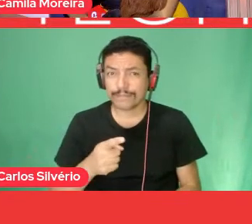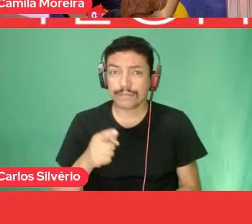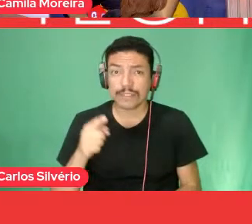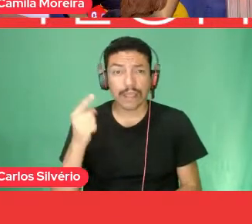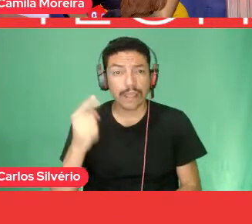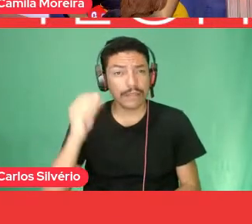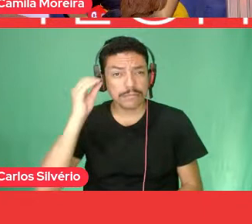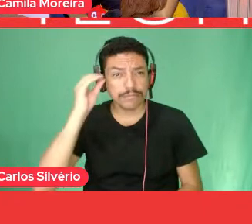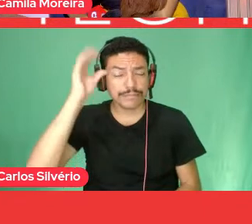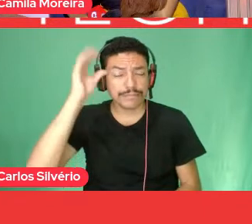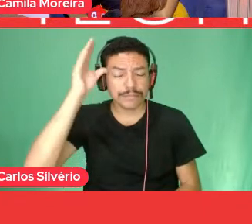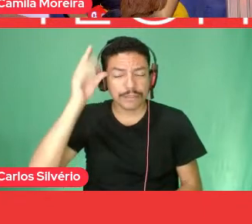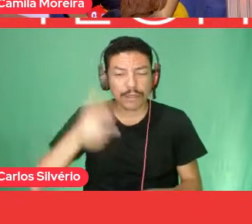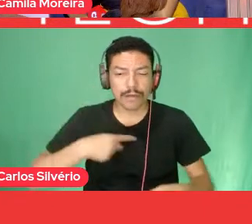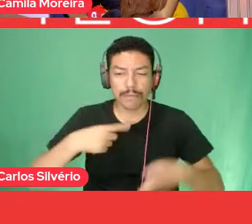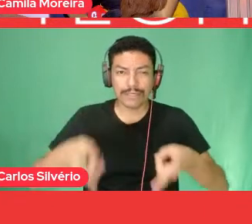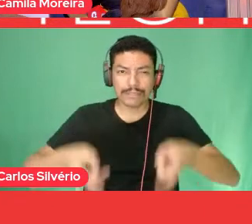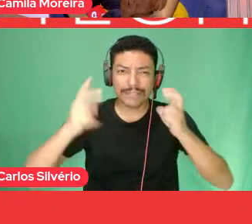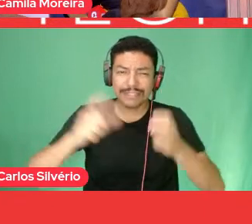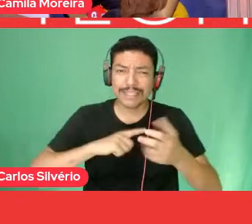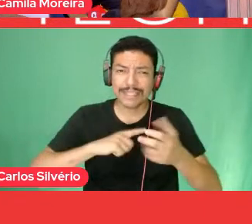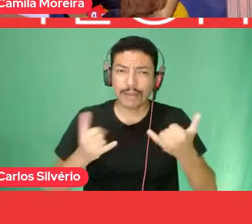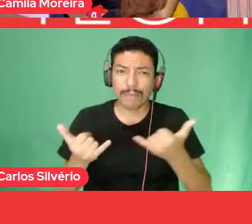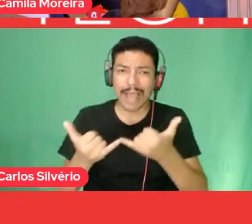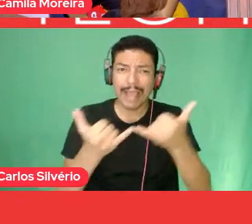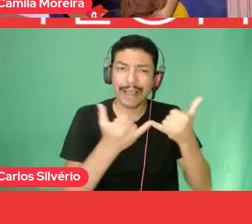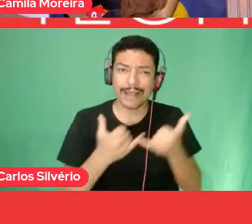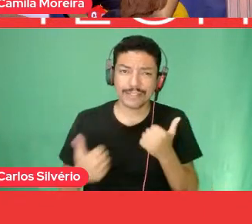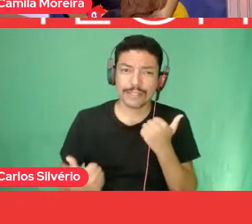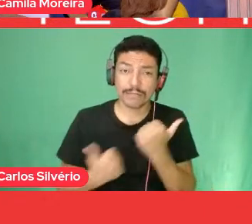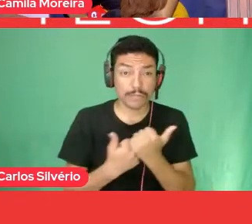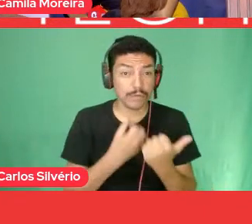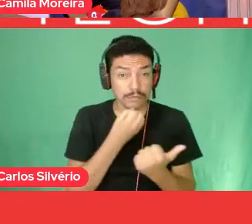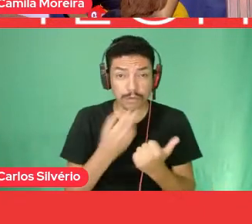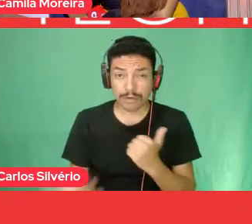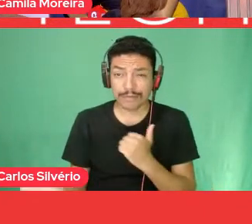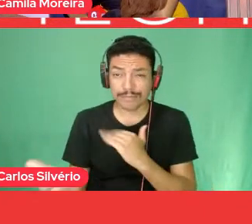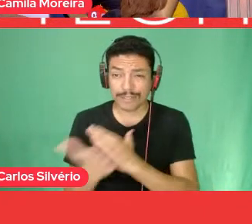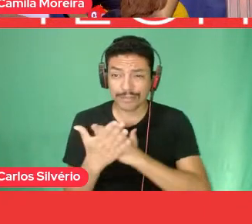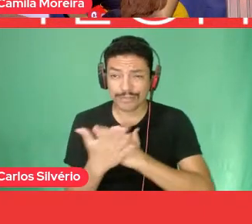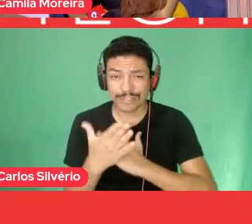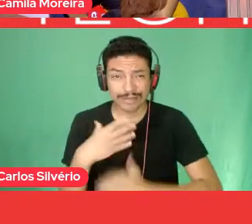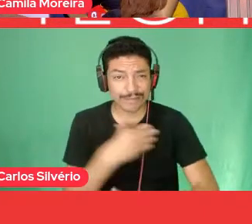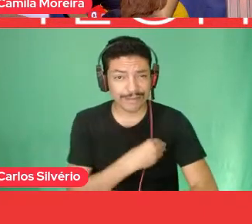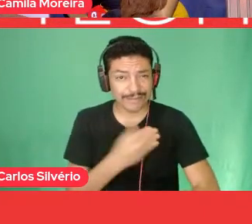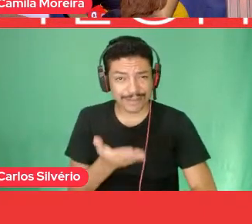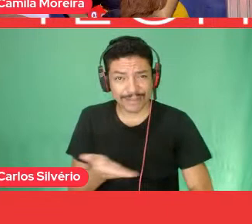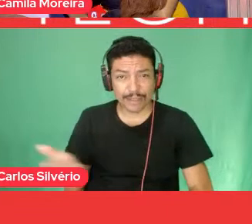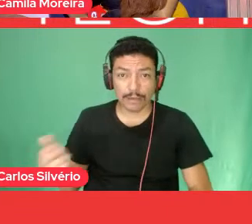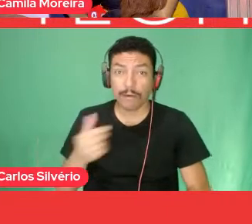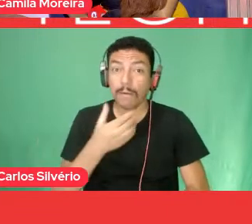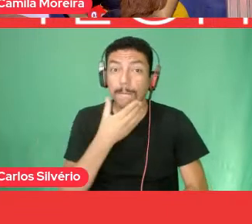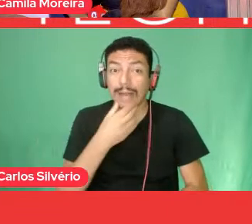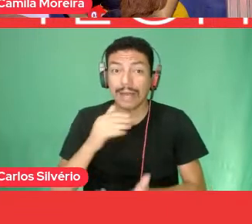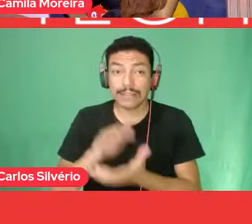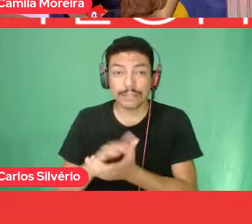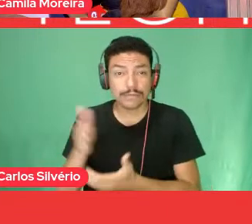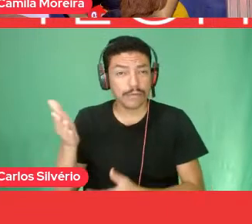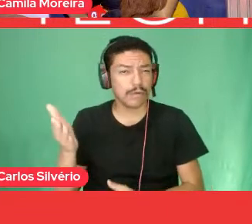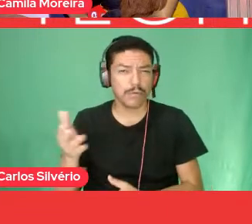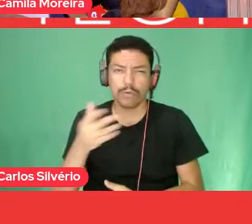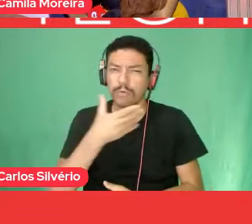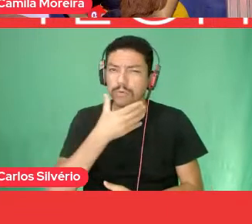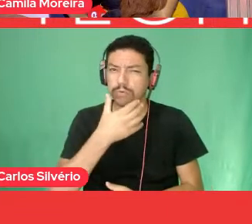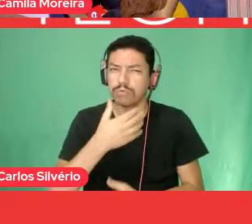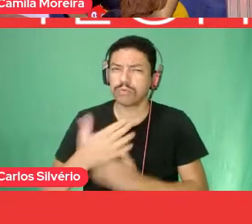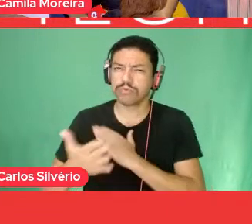nossa, eu tenho uma rede de apoio muito boa internamente aqui para me ajudar com as minhas filhas, né, meu marido é um pai super ativo, eu tenho minha sogra